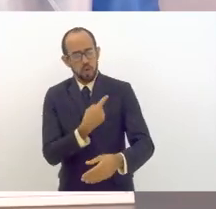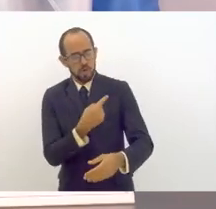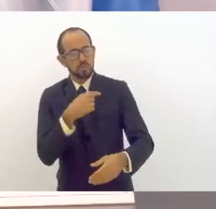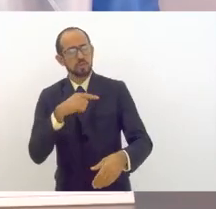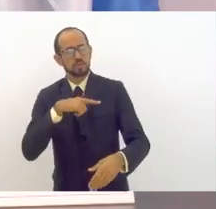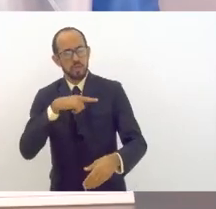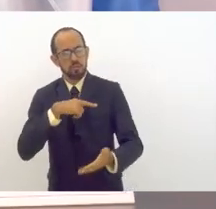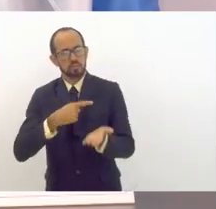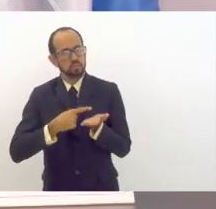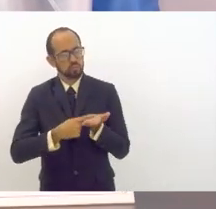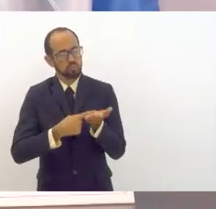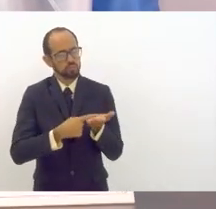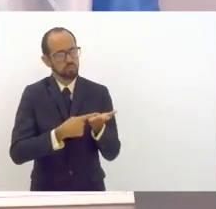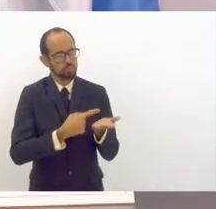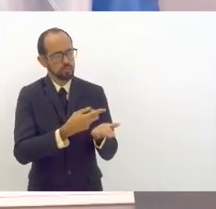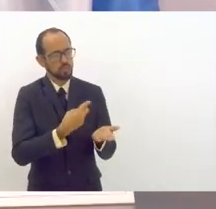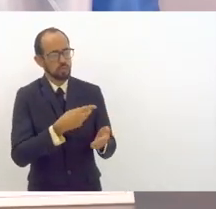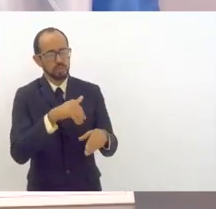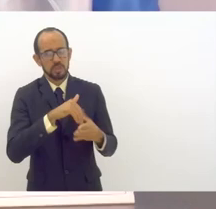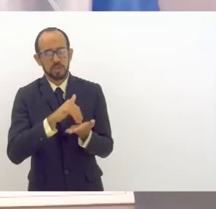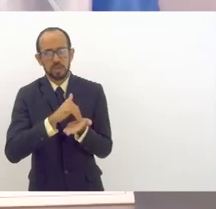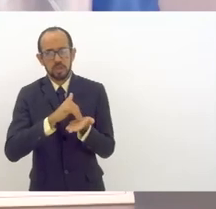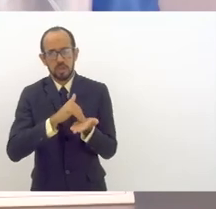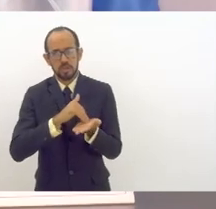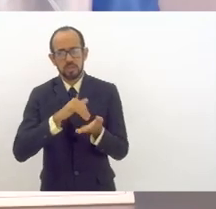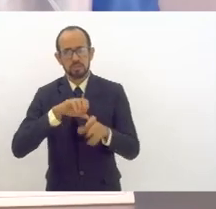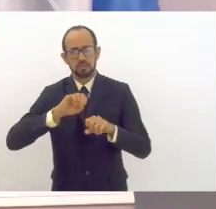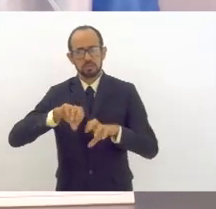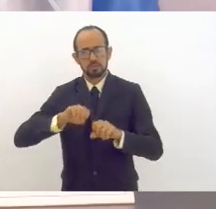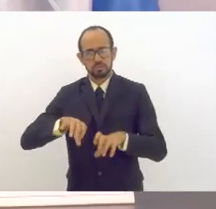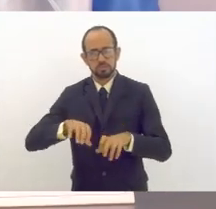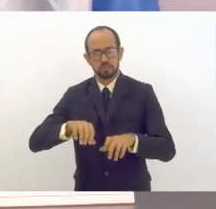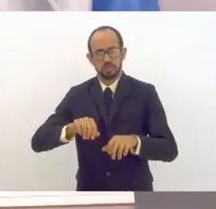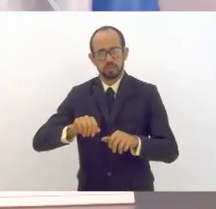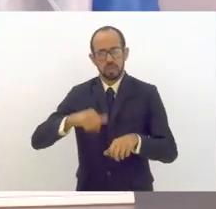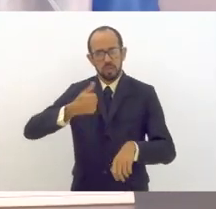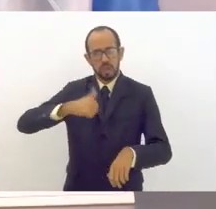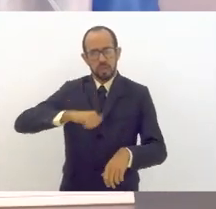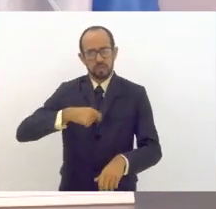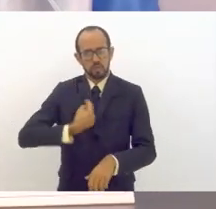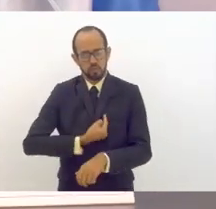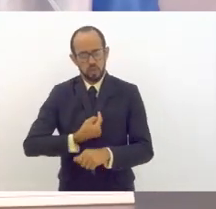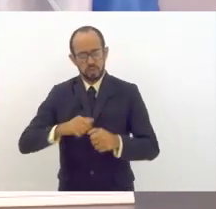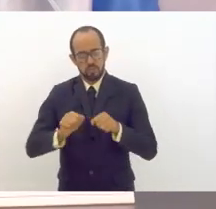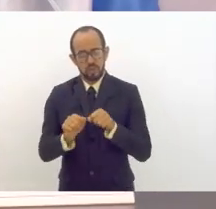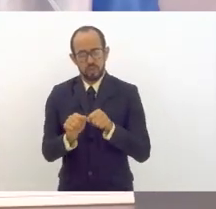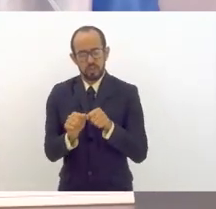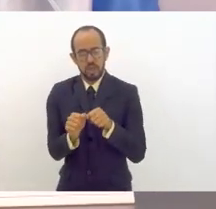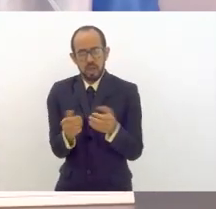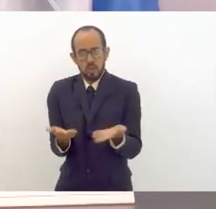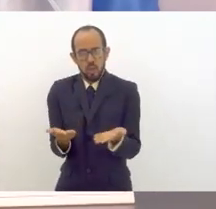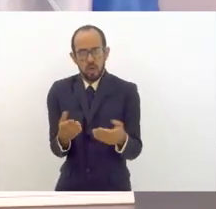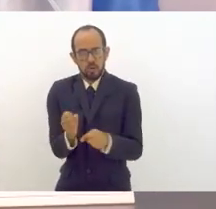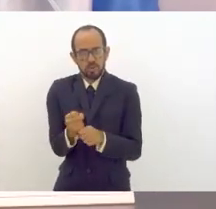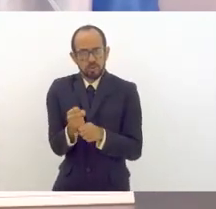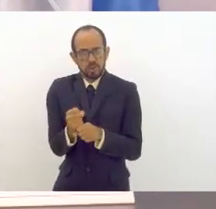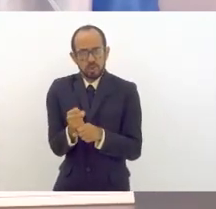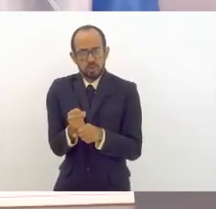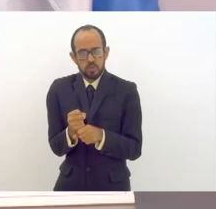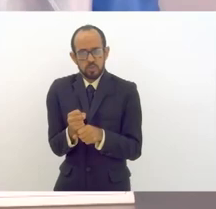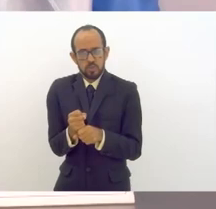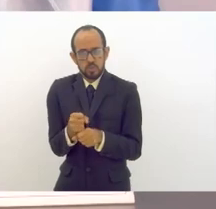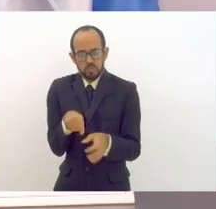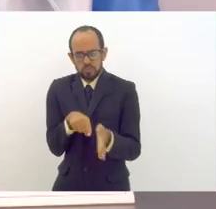Educação que, na nossa avaliação, faria, esse ano, né, a